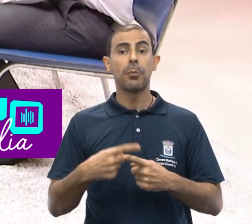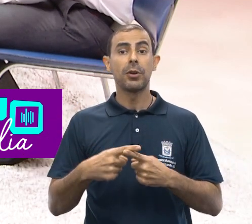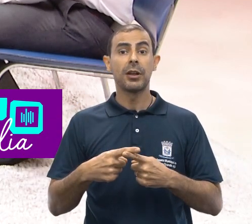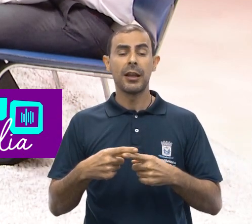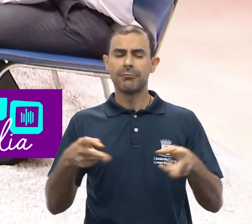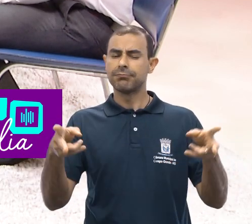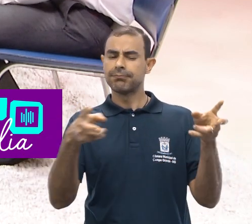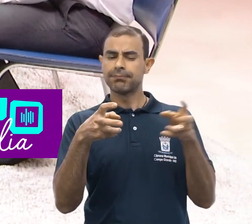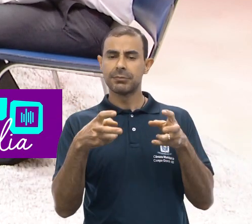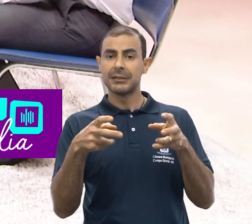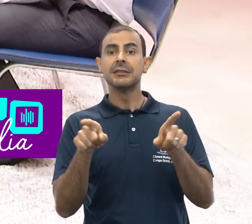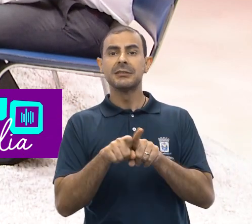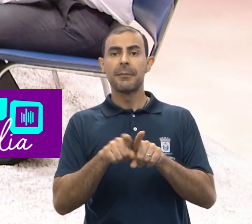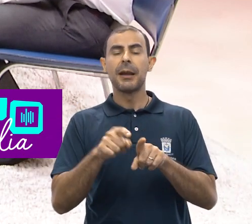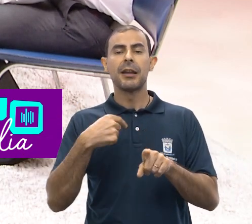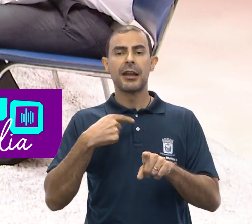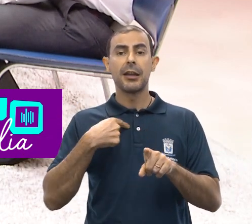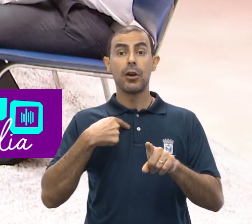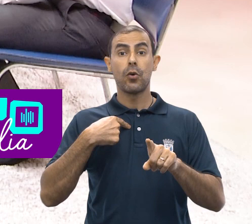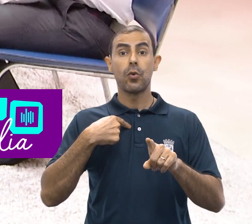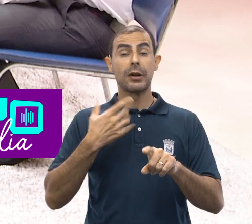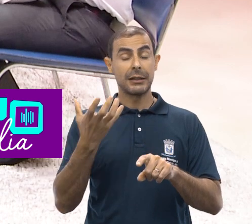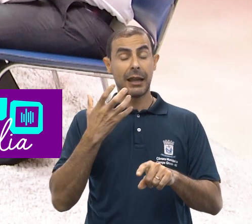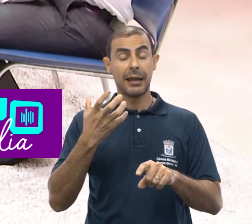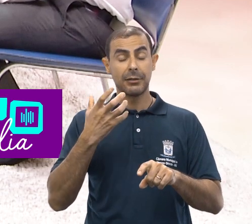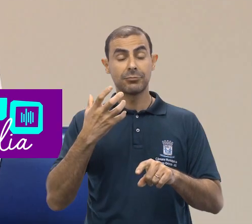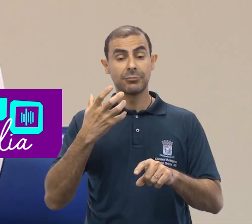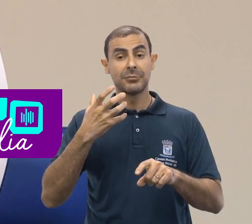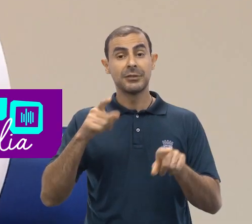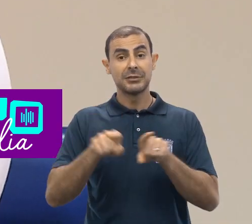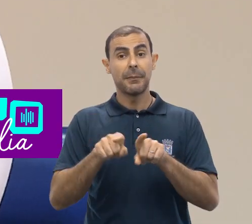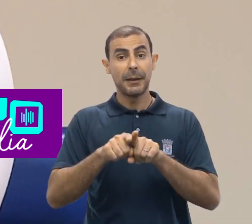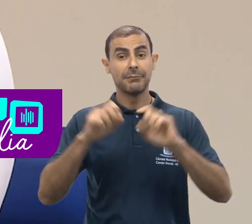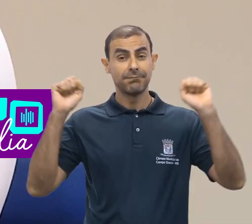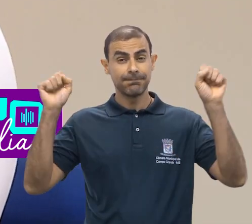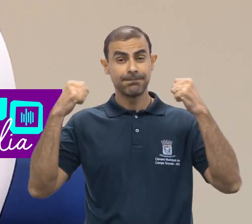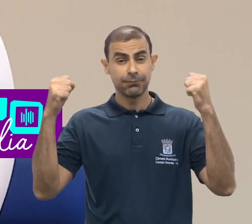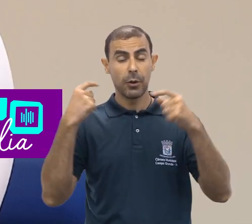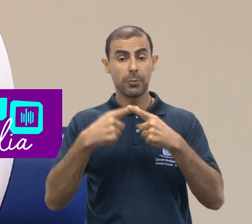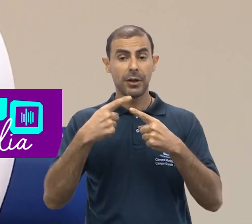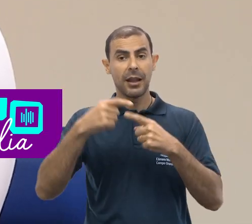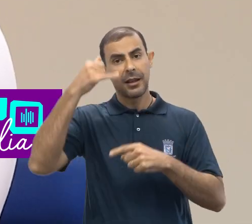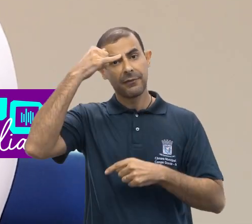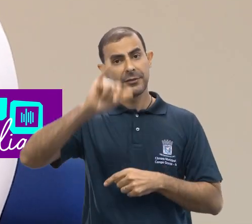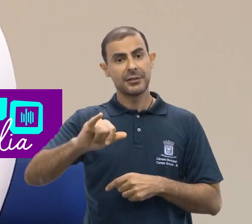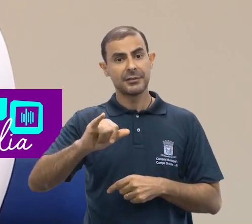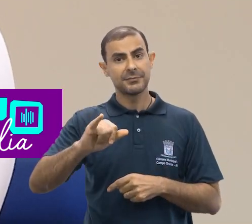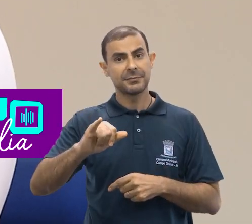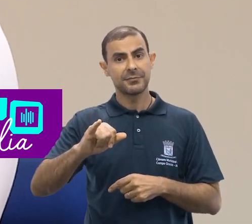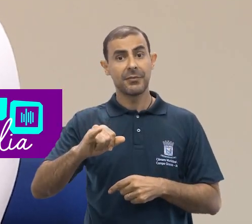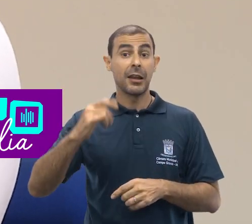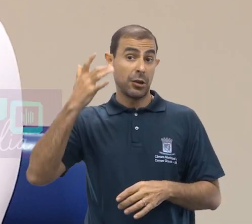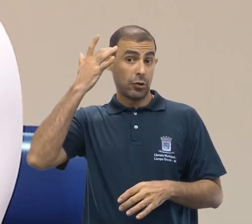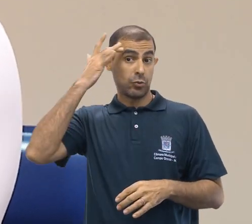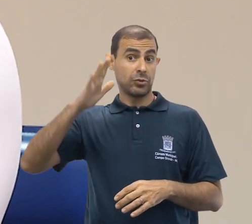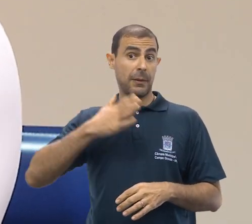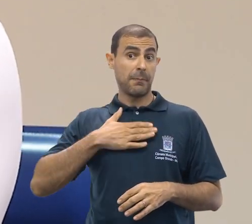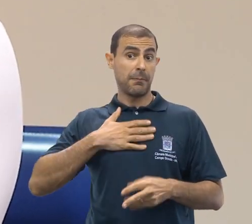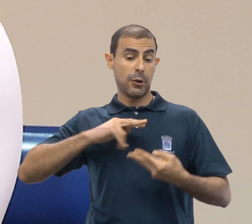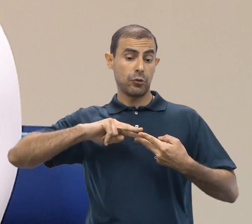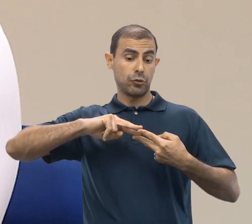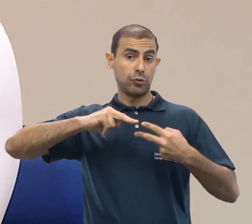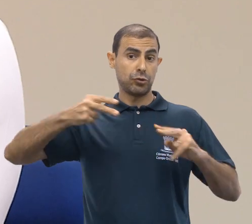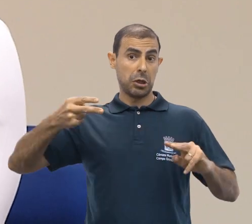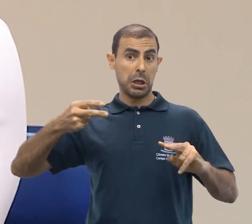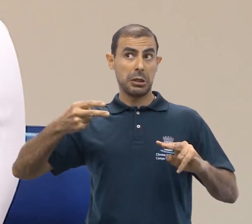atividade física para que, até uma forma de prevenção. Não sei se meu gene é suscetível a desenvolver a doença